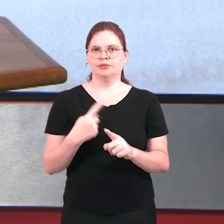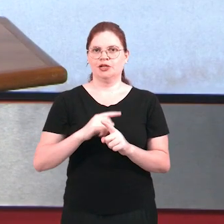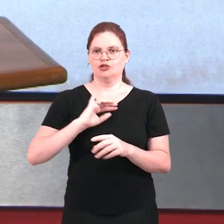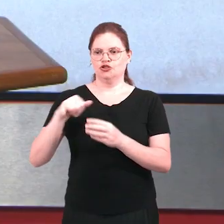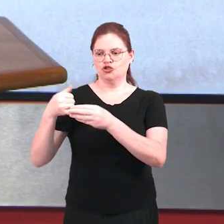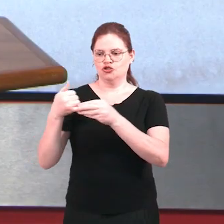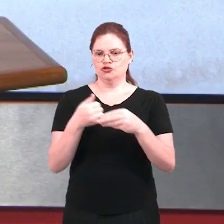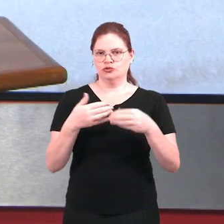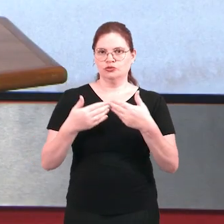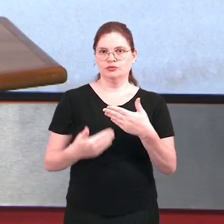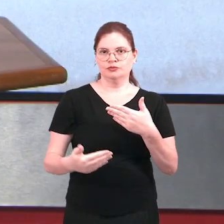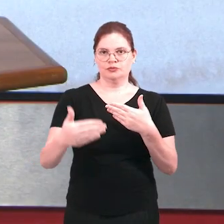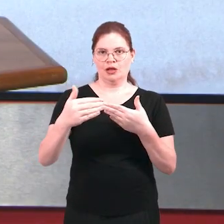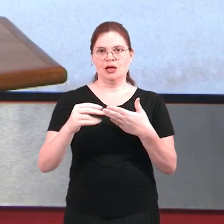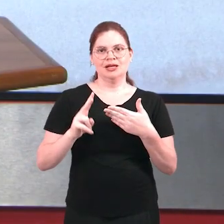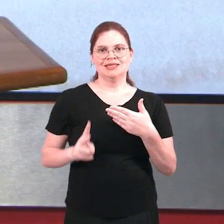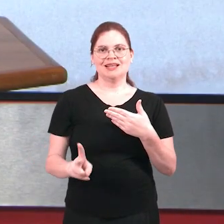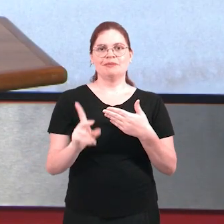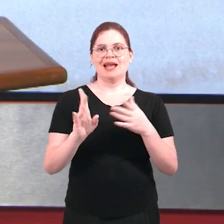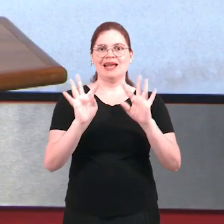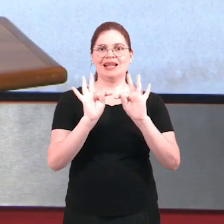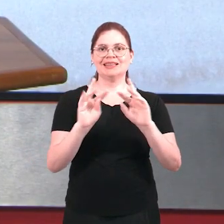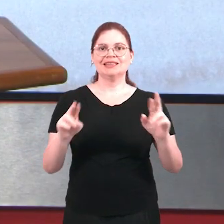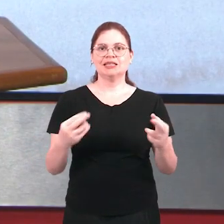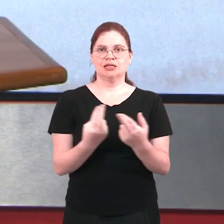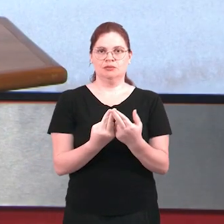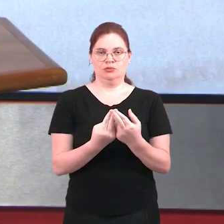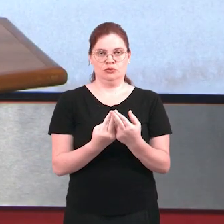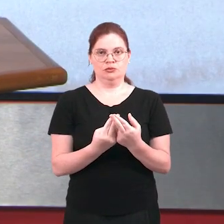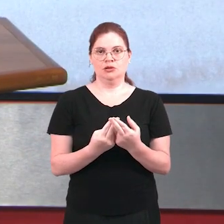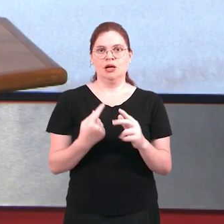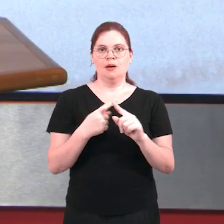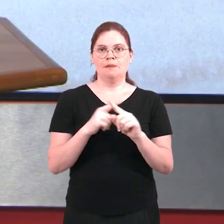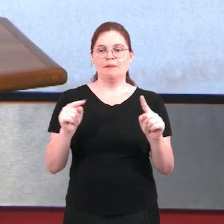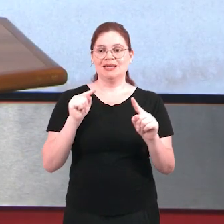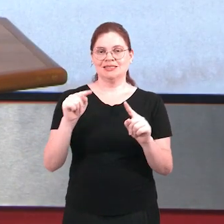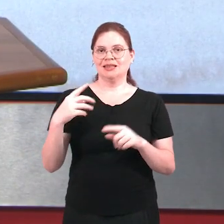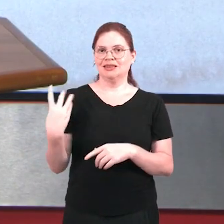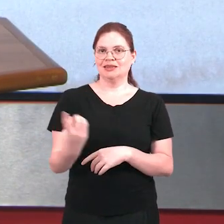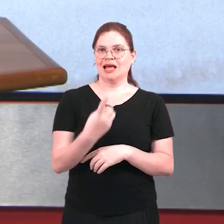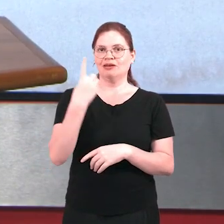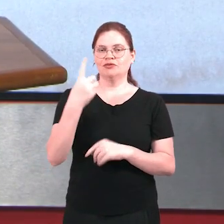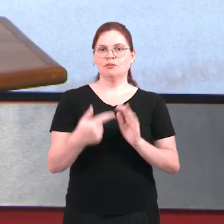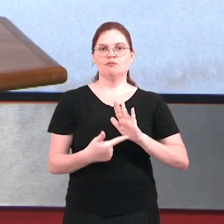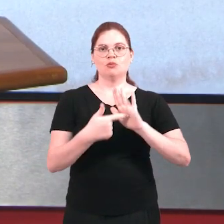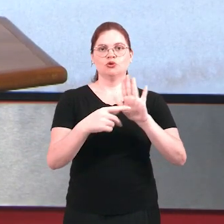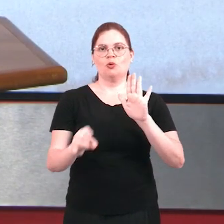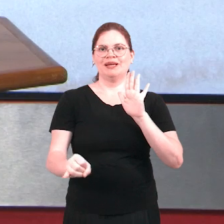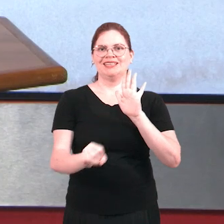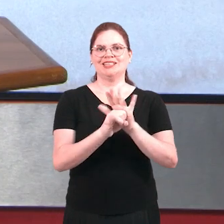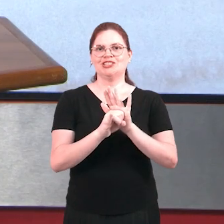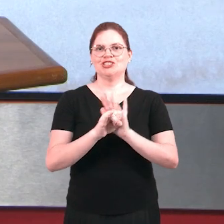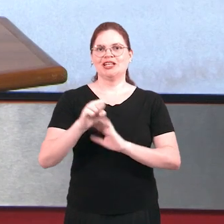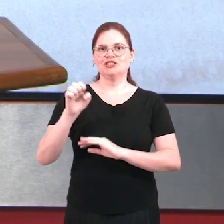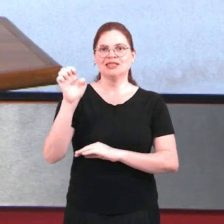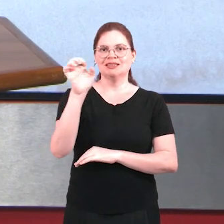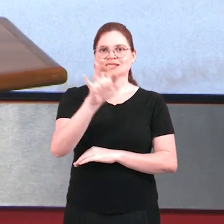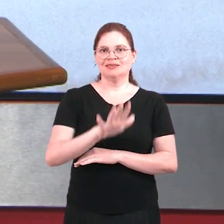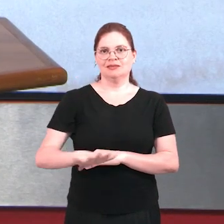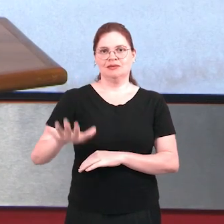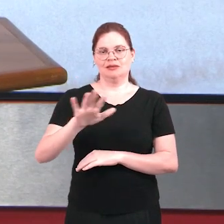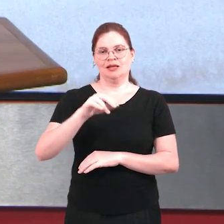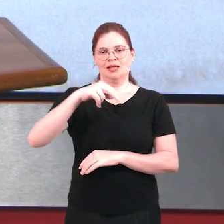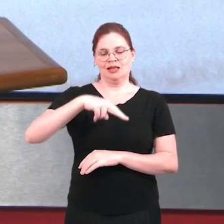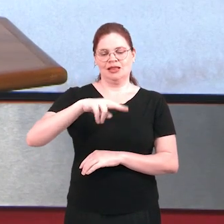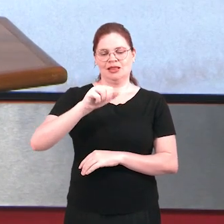de Israel era tribal. Davi estabeleceu a identidade nacional de Israel, com a sede do